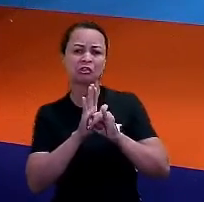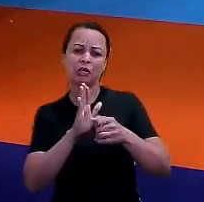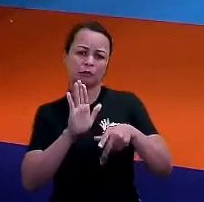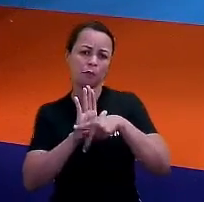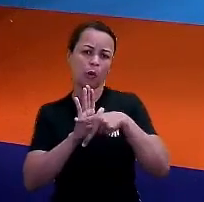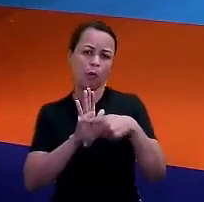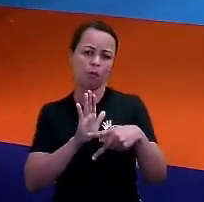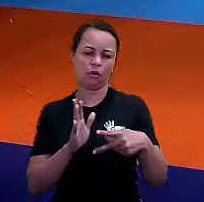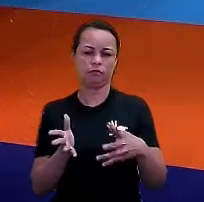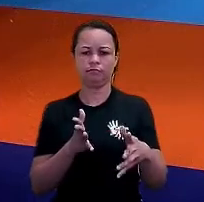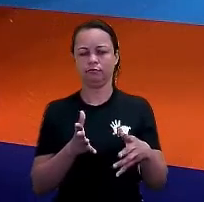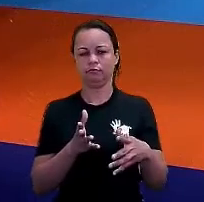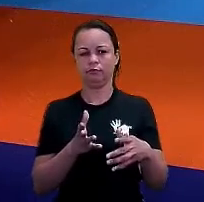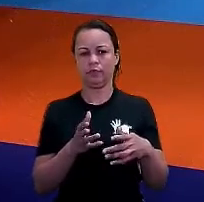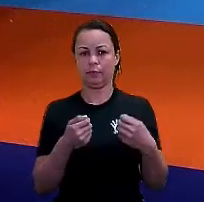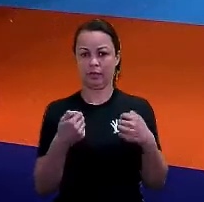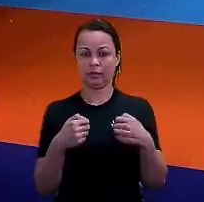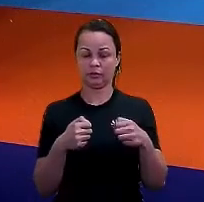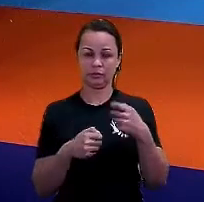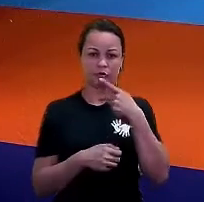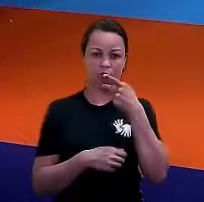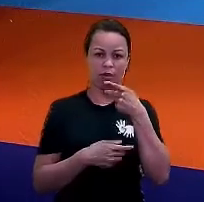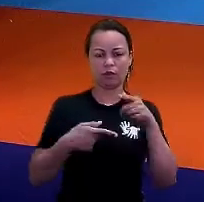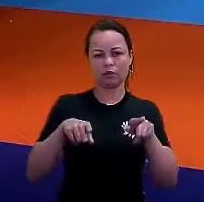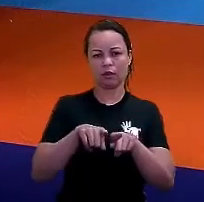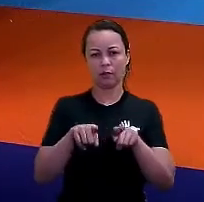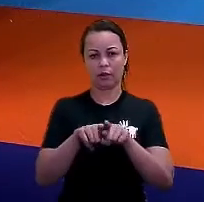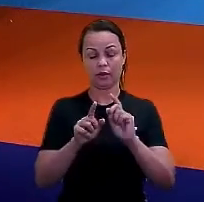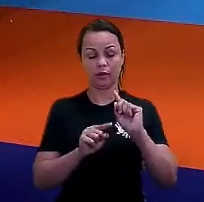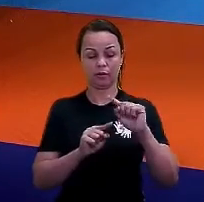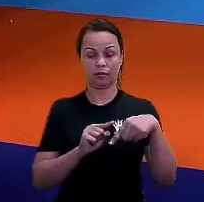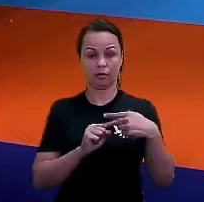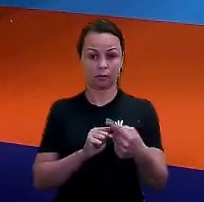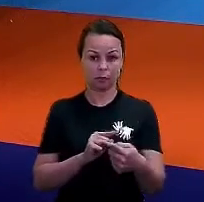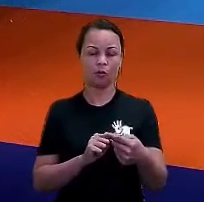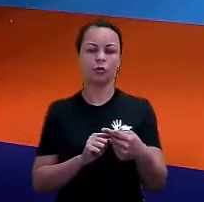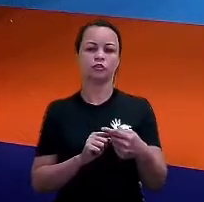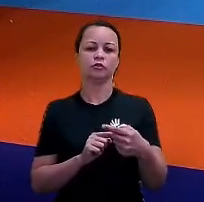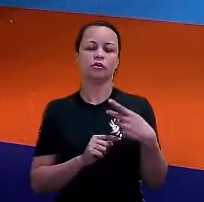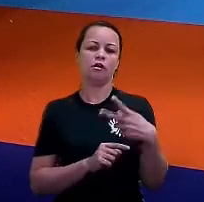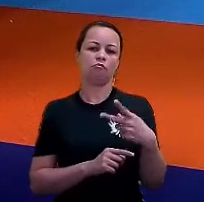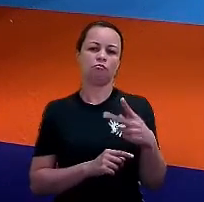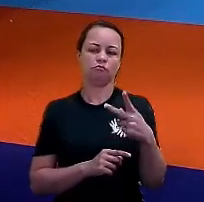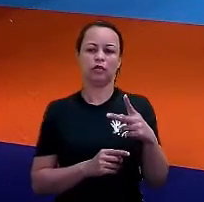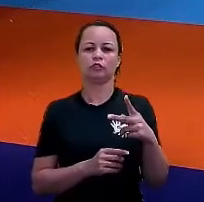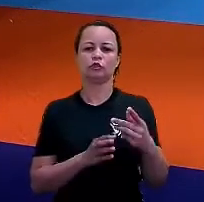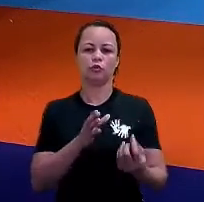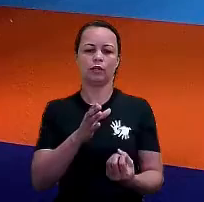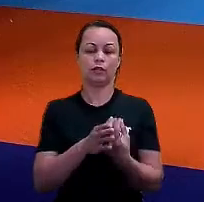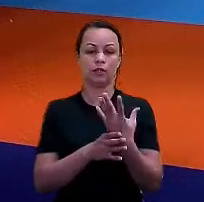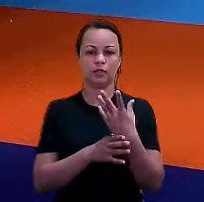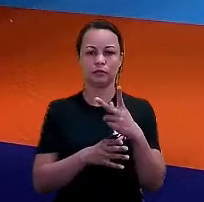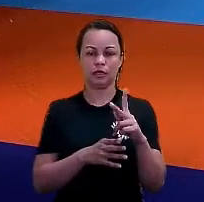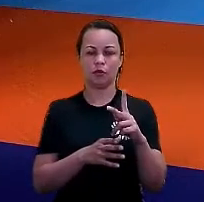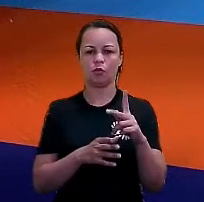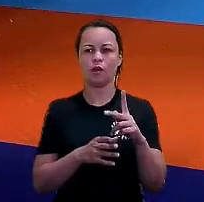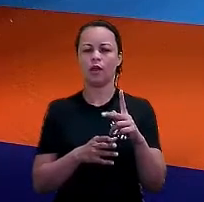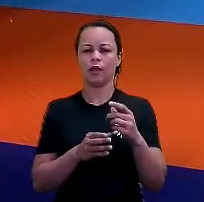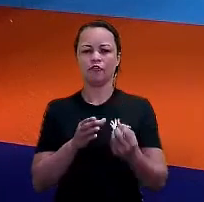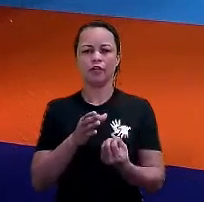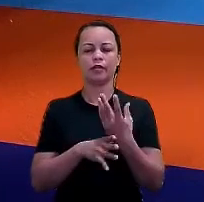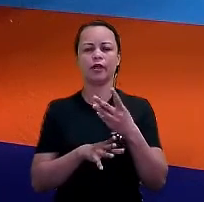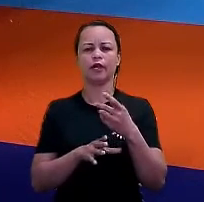não pode deixar de mencionar que logo após a sua fundação, ela é fundada em